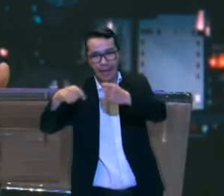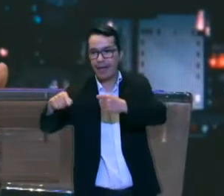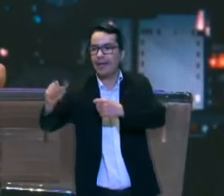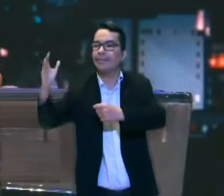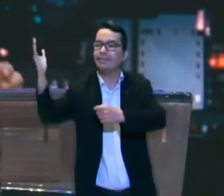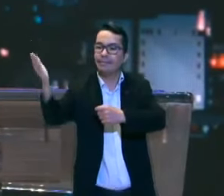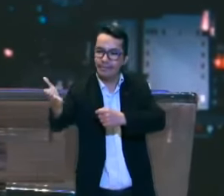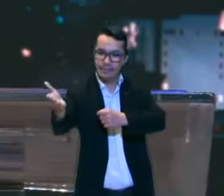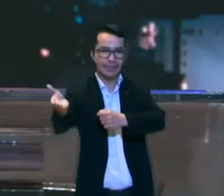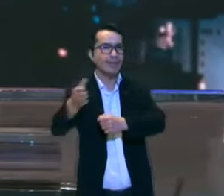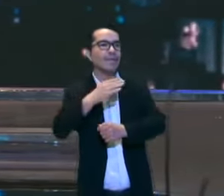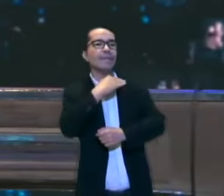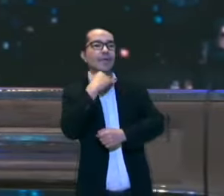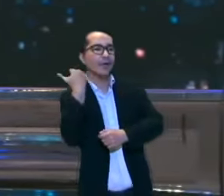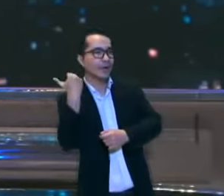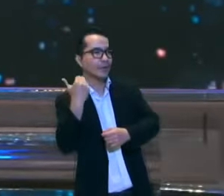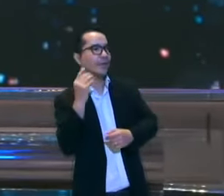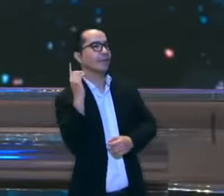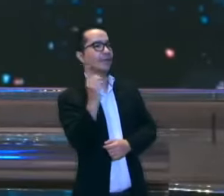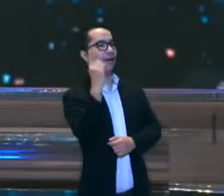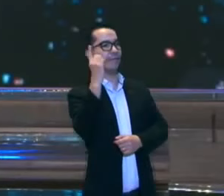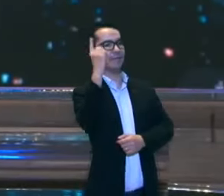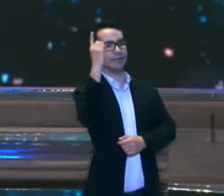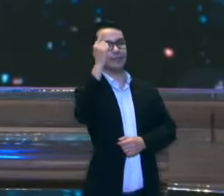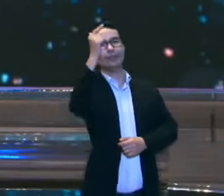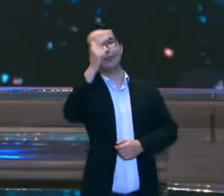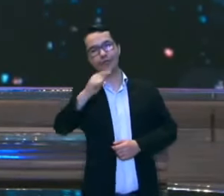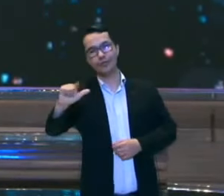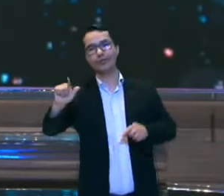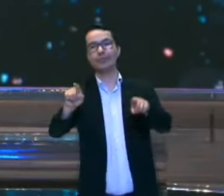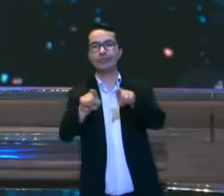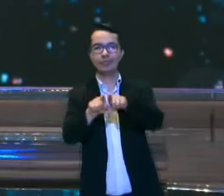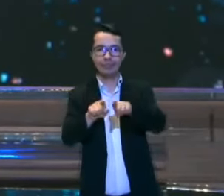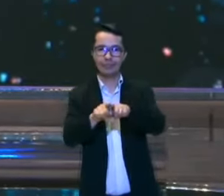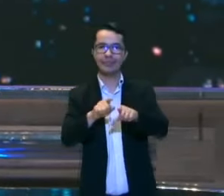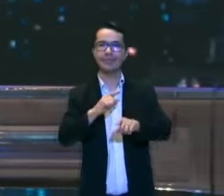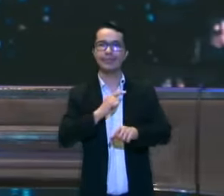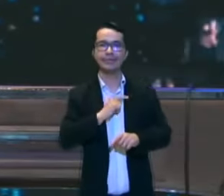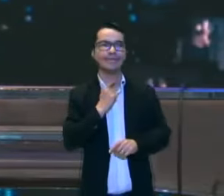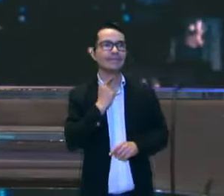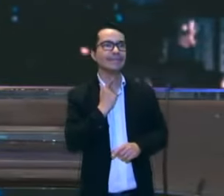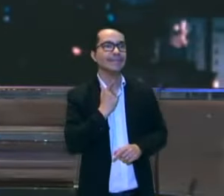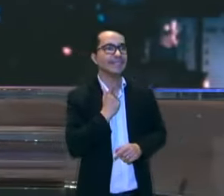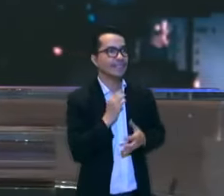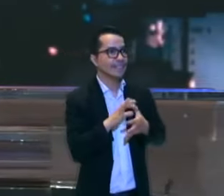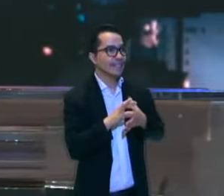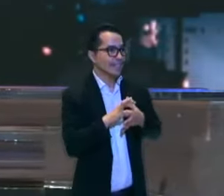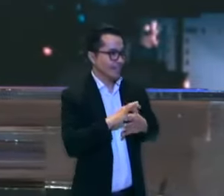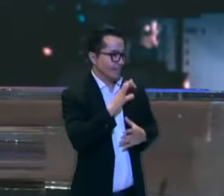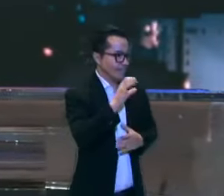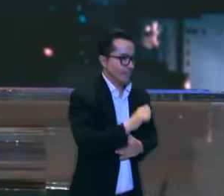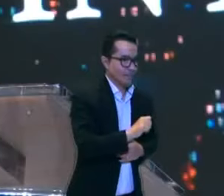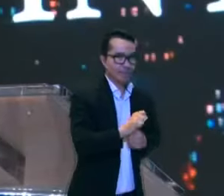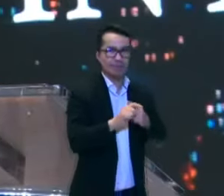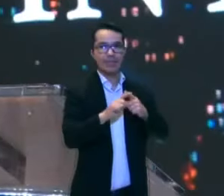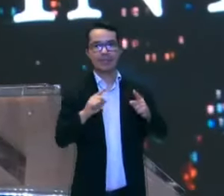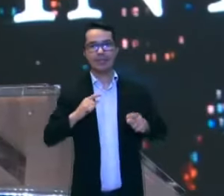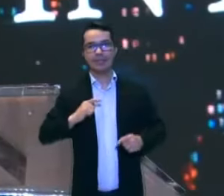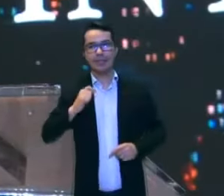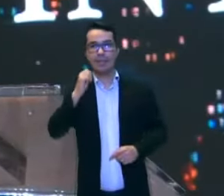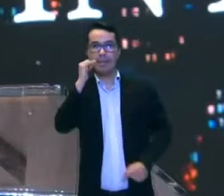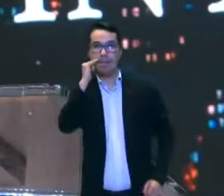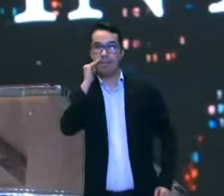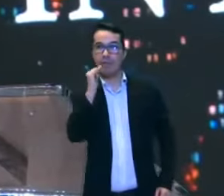Aquele homem recebe uma palavra dura do profeta: a espada não se apartará da sua